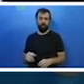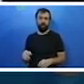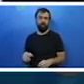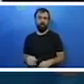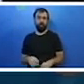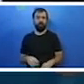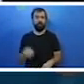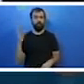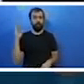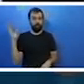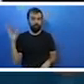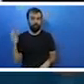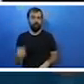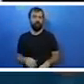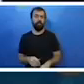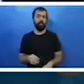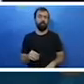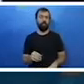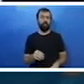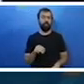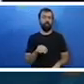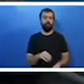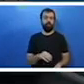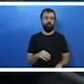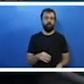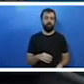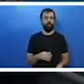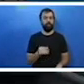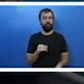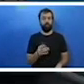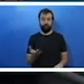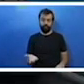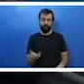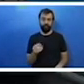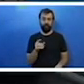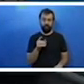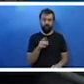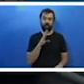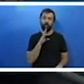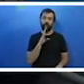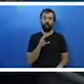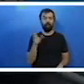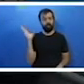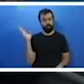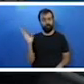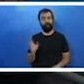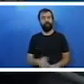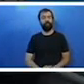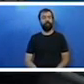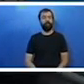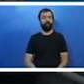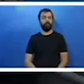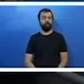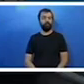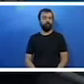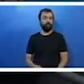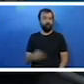Silva Xavier. Quem lembra desse nome? Ninguém, né? Gente, essa pessoa